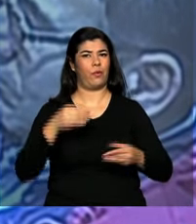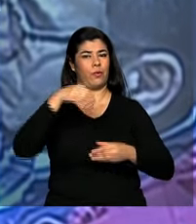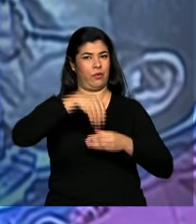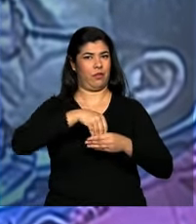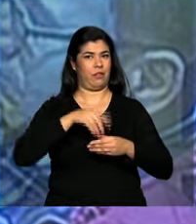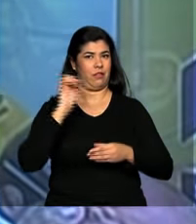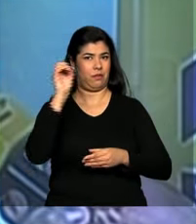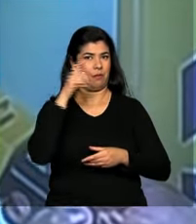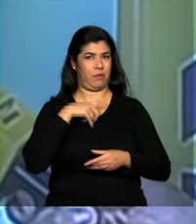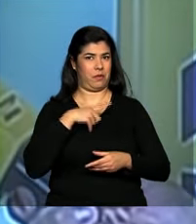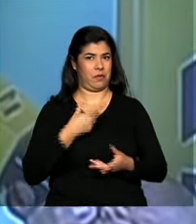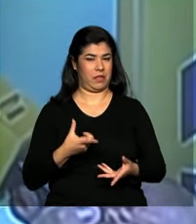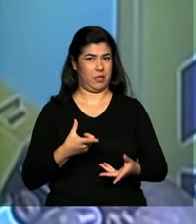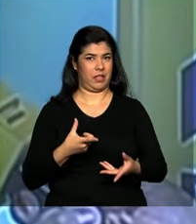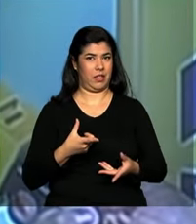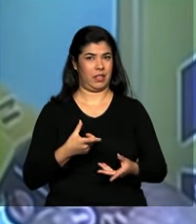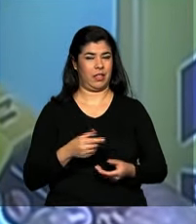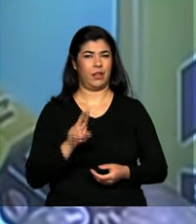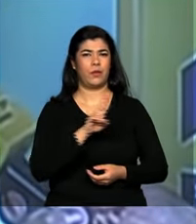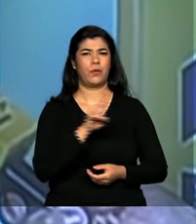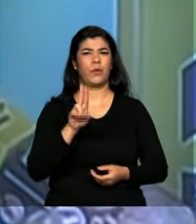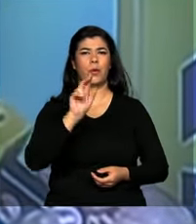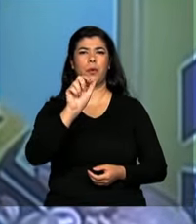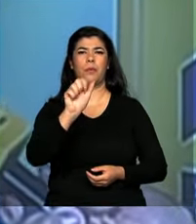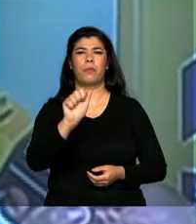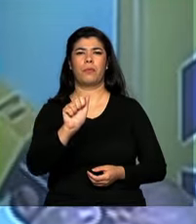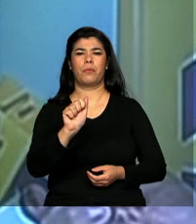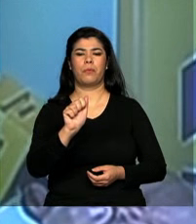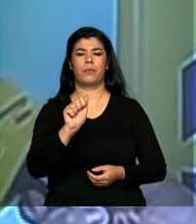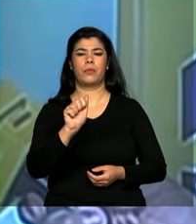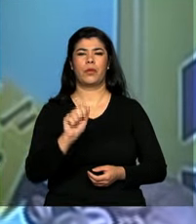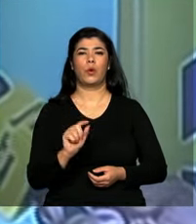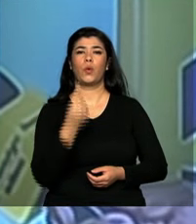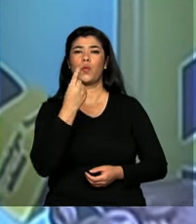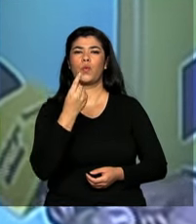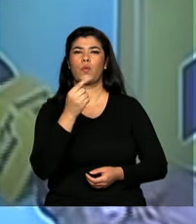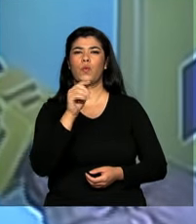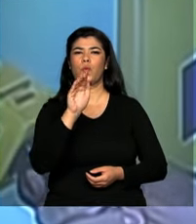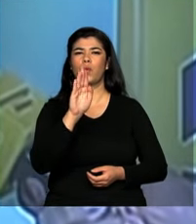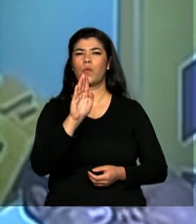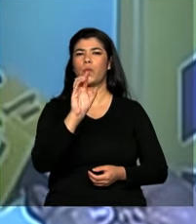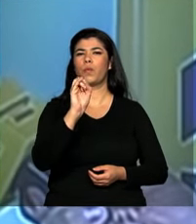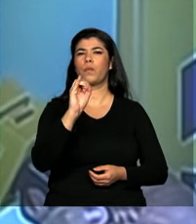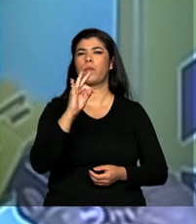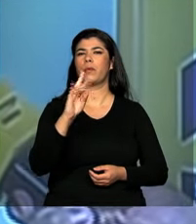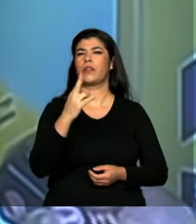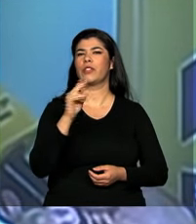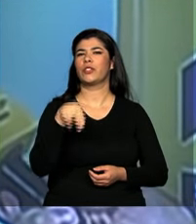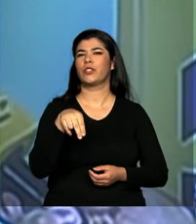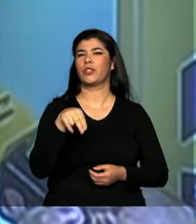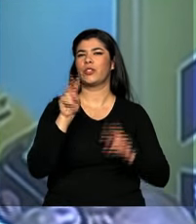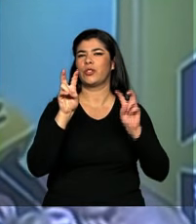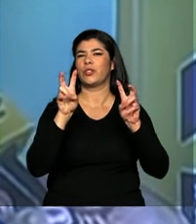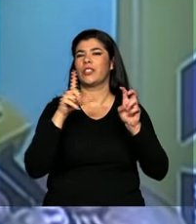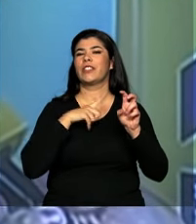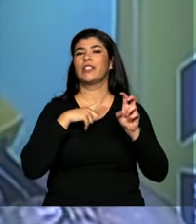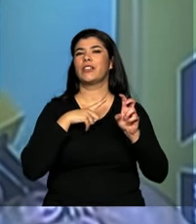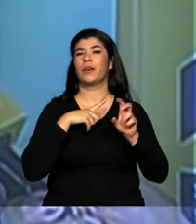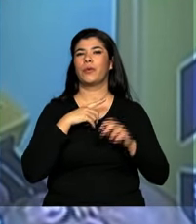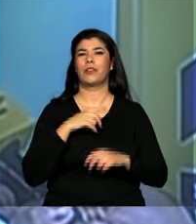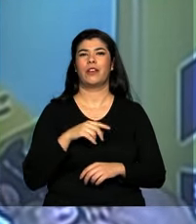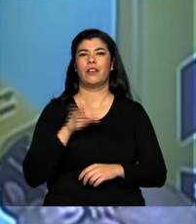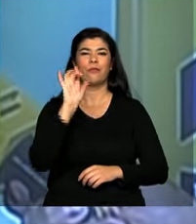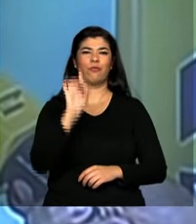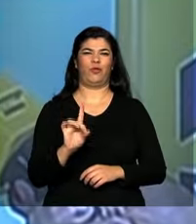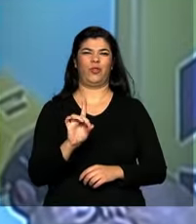dentro. Nós temos uma Bintin hoje aqui dentro. Ou um Bintin, que é o nosso superintendente. Não